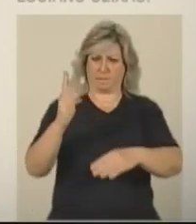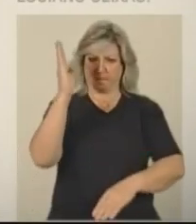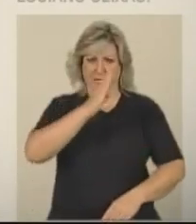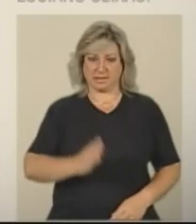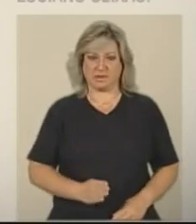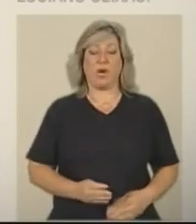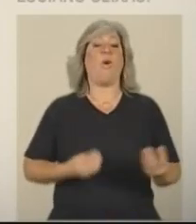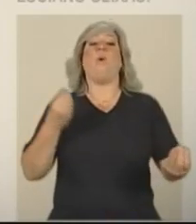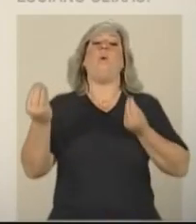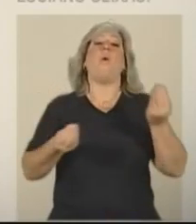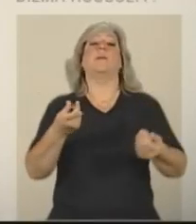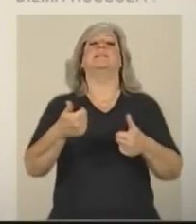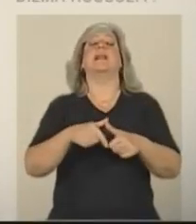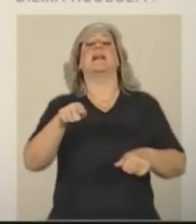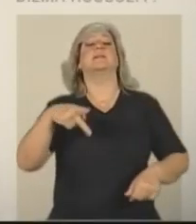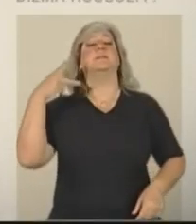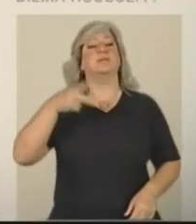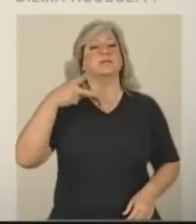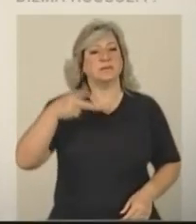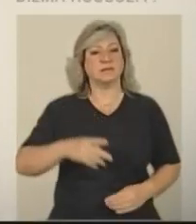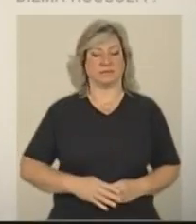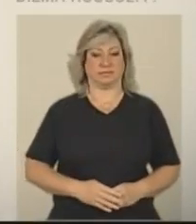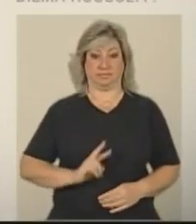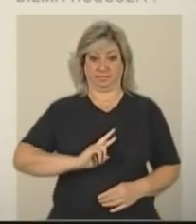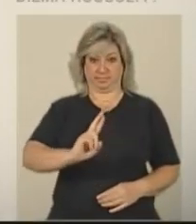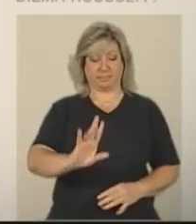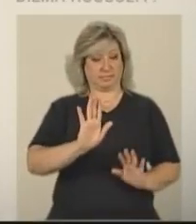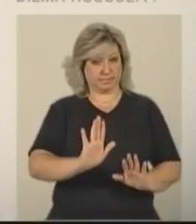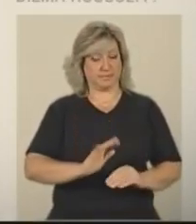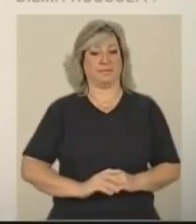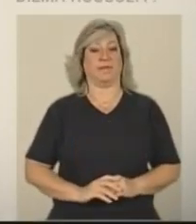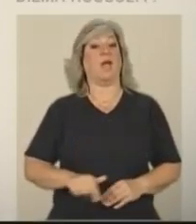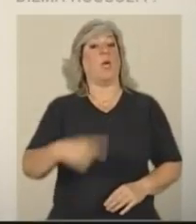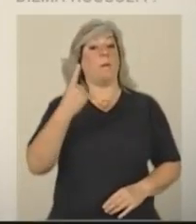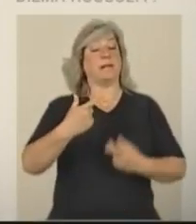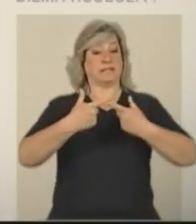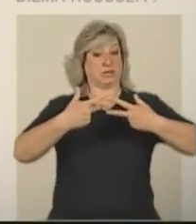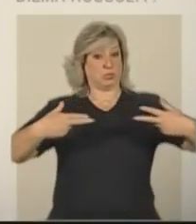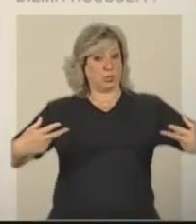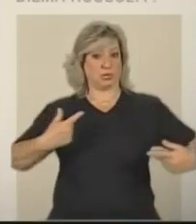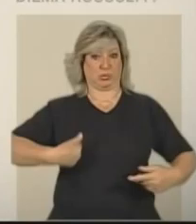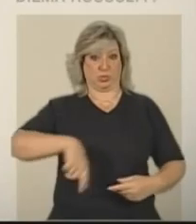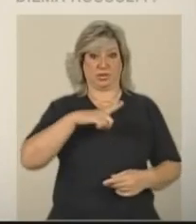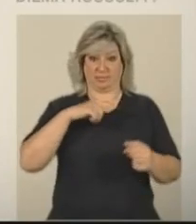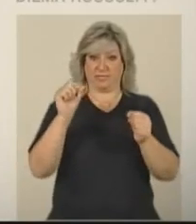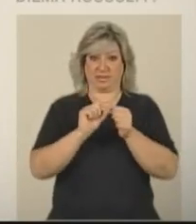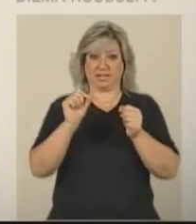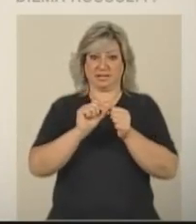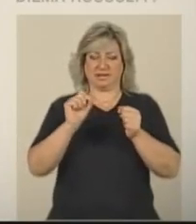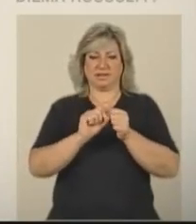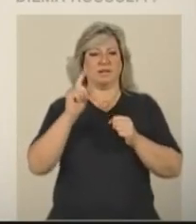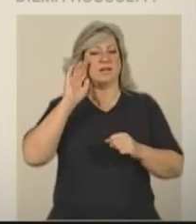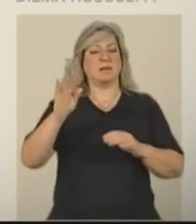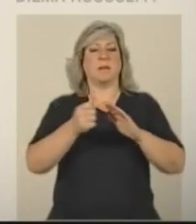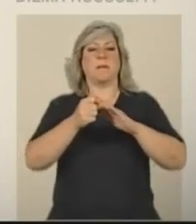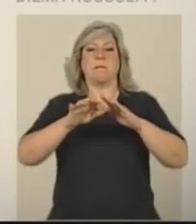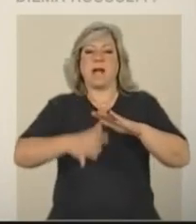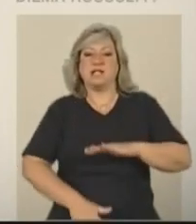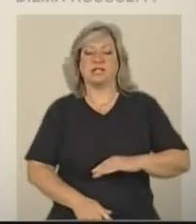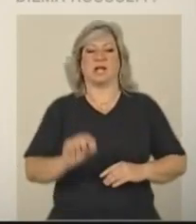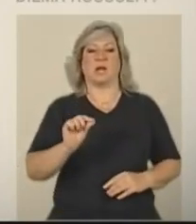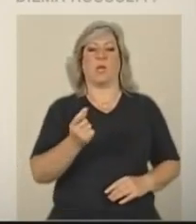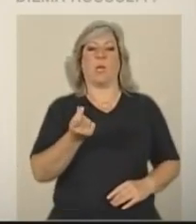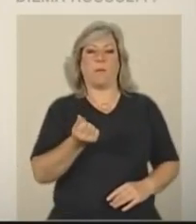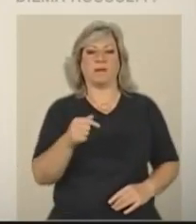o andamento dessa política? Olha, Luciano, uma das coisas que estamos fazendo é baixar o preço da banda larga.